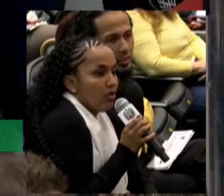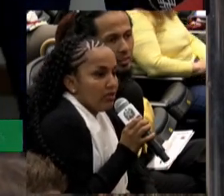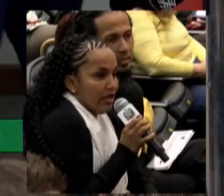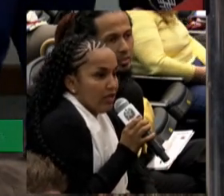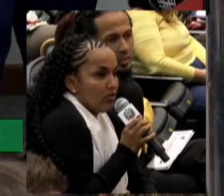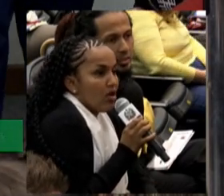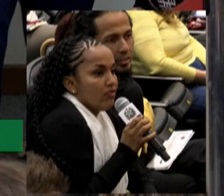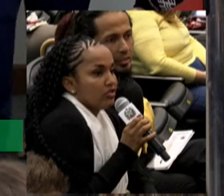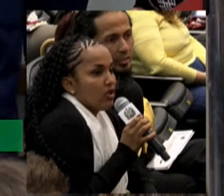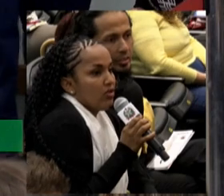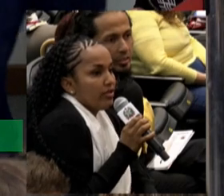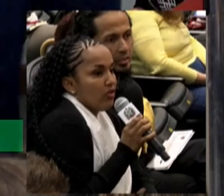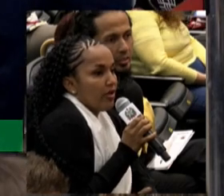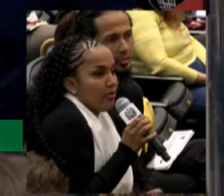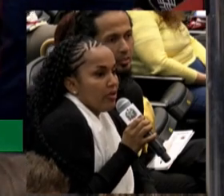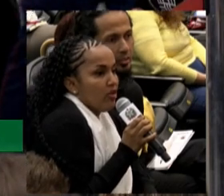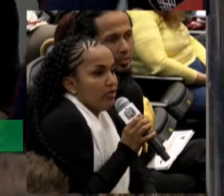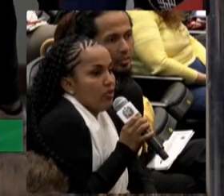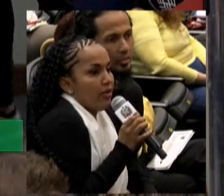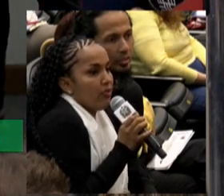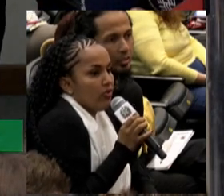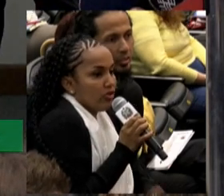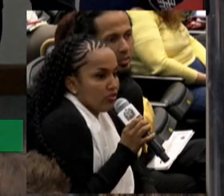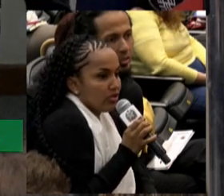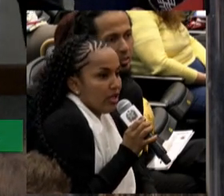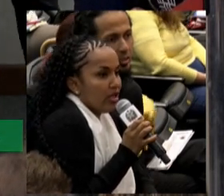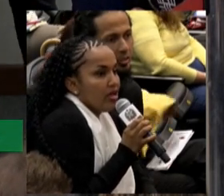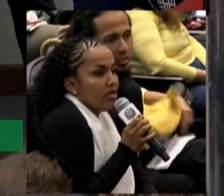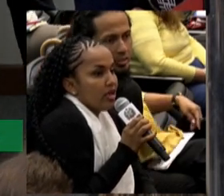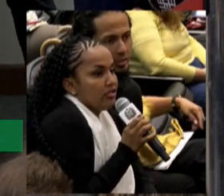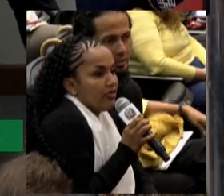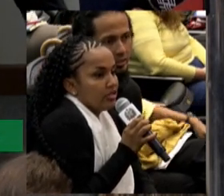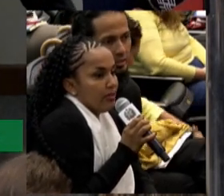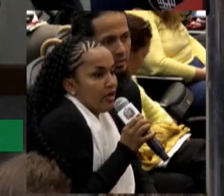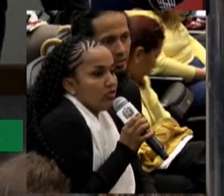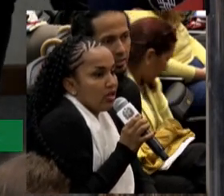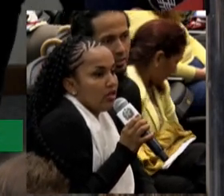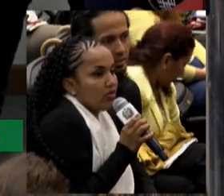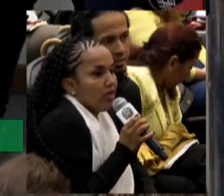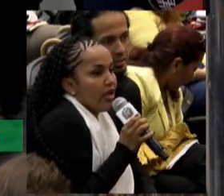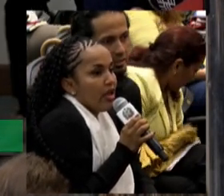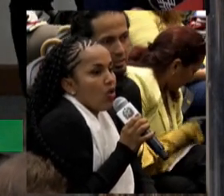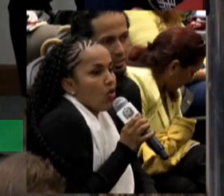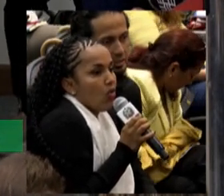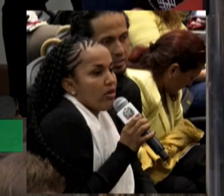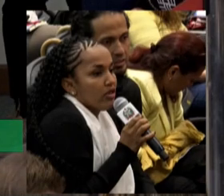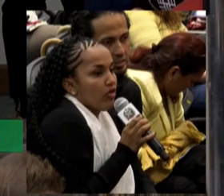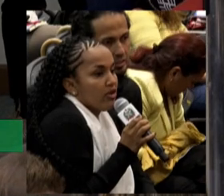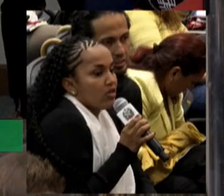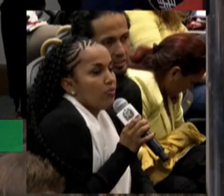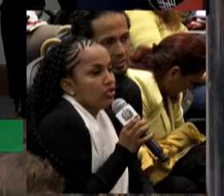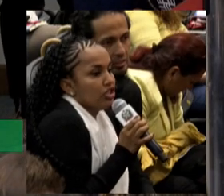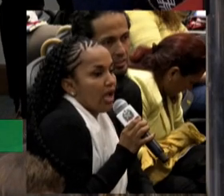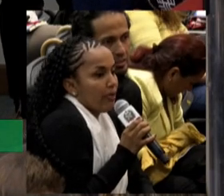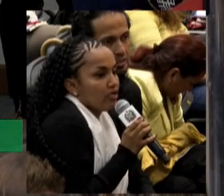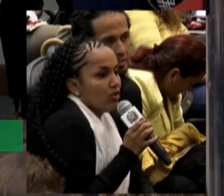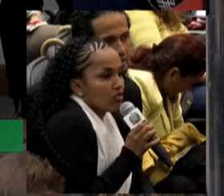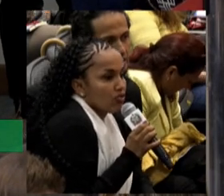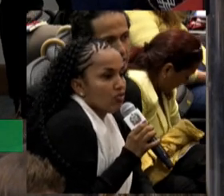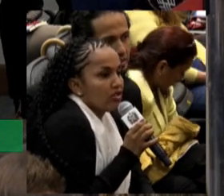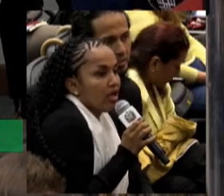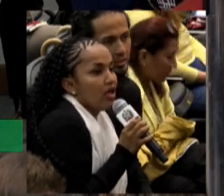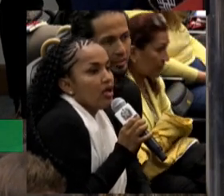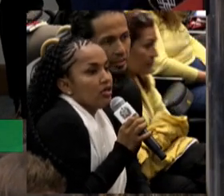que é um modelo. Você é um modelo para mim, é um modelo para muitos, né? E que a gente fica se perguntando, como essa informação pode chegar para a